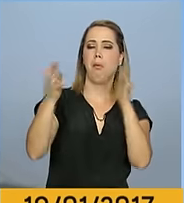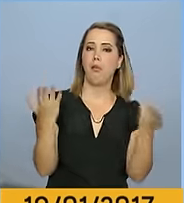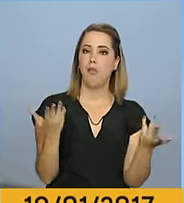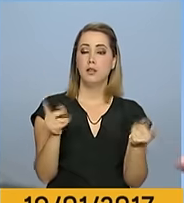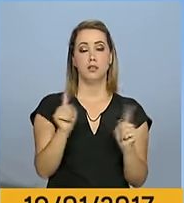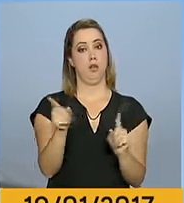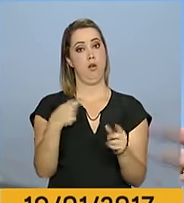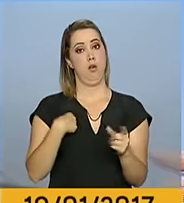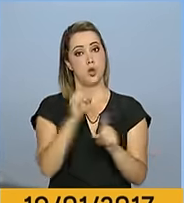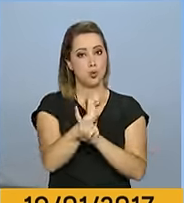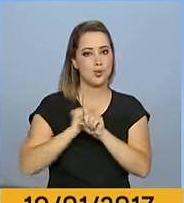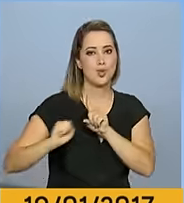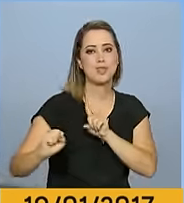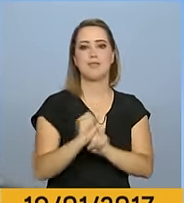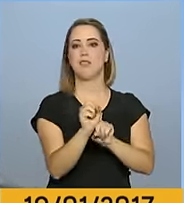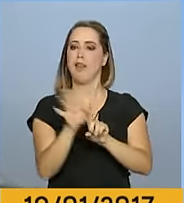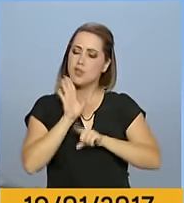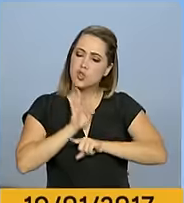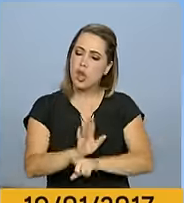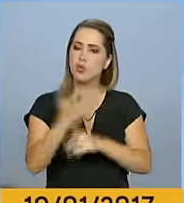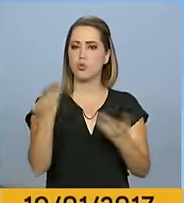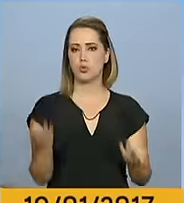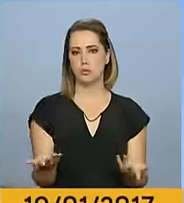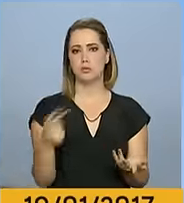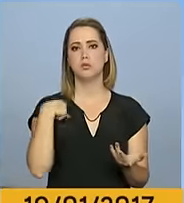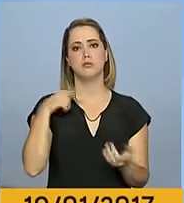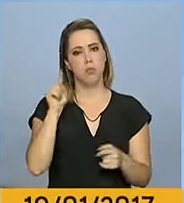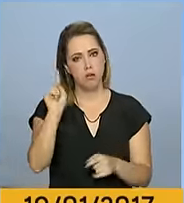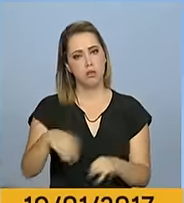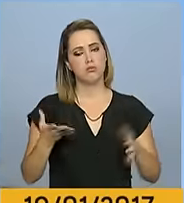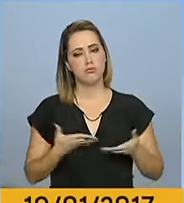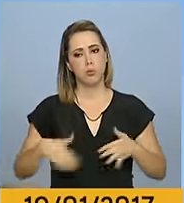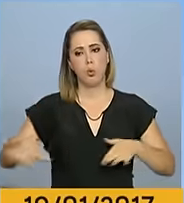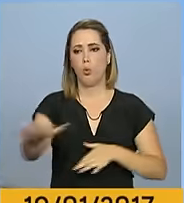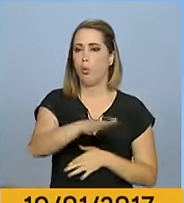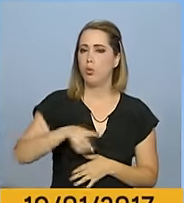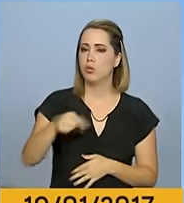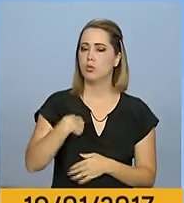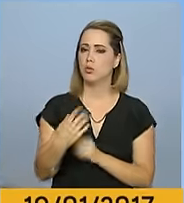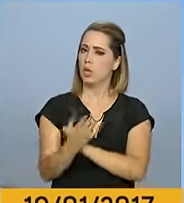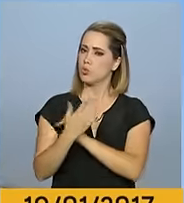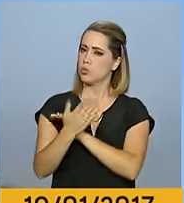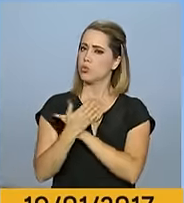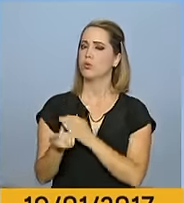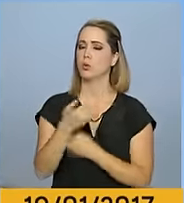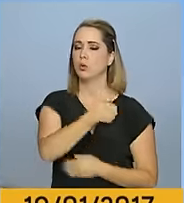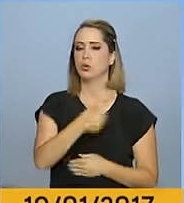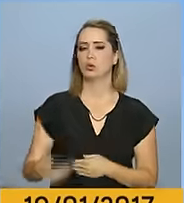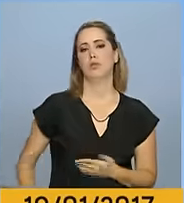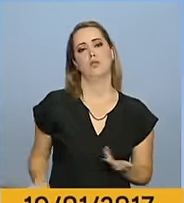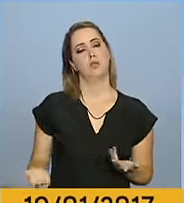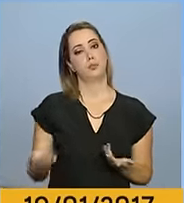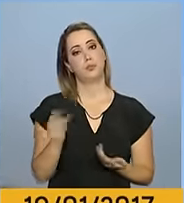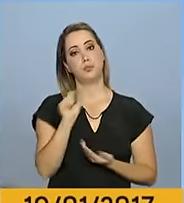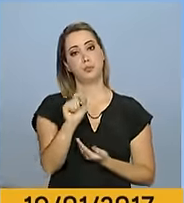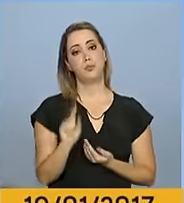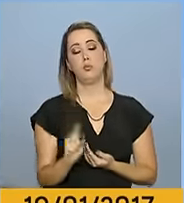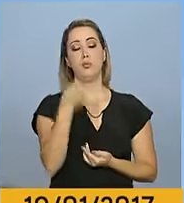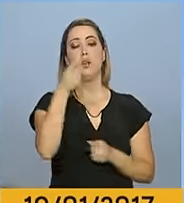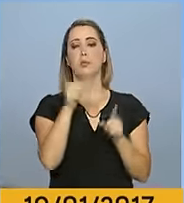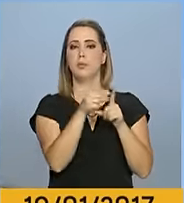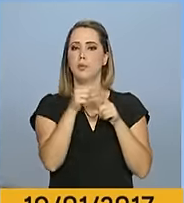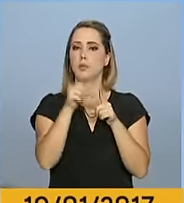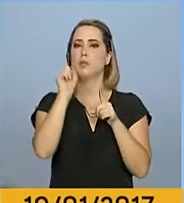essa sociedade que aqui está é uma das sociedades produtivas do nosso país. Então, a primeira palavra